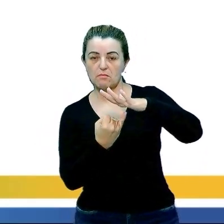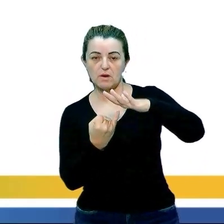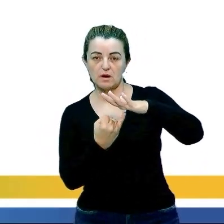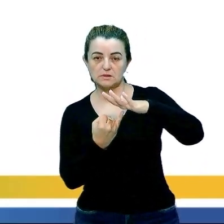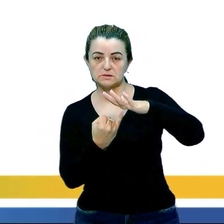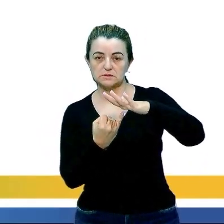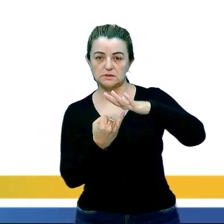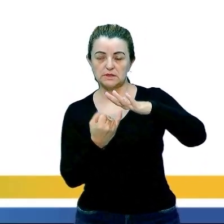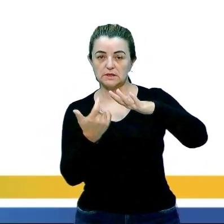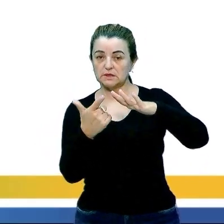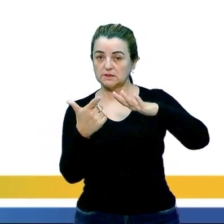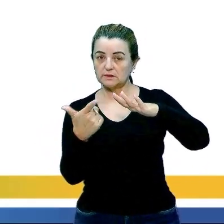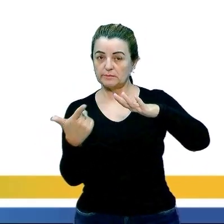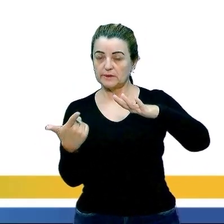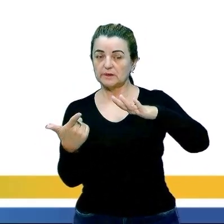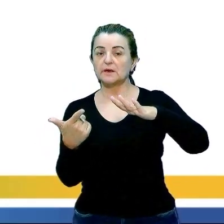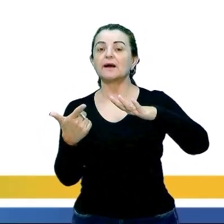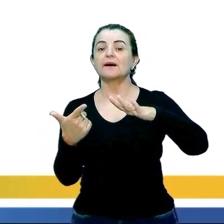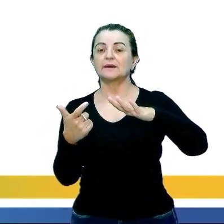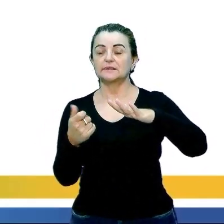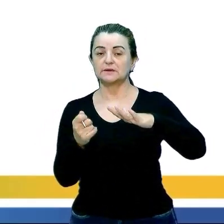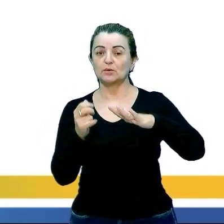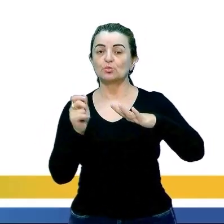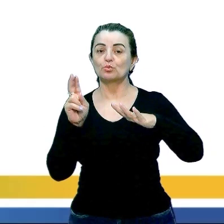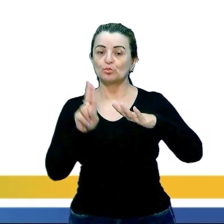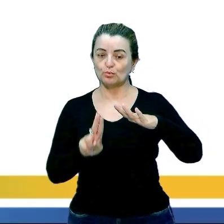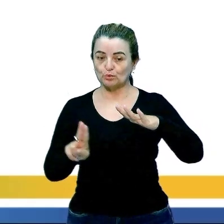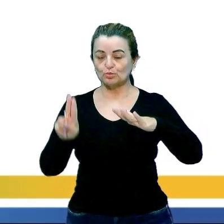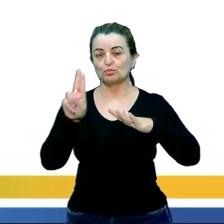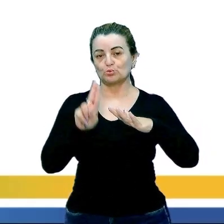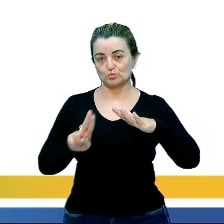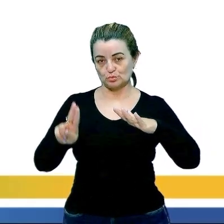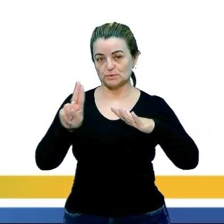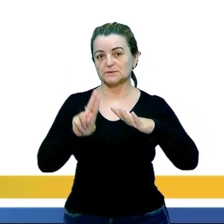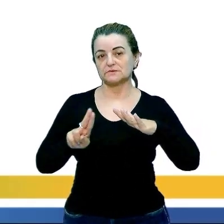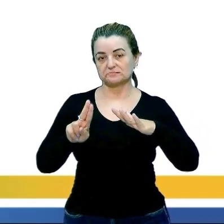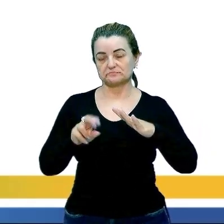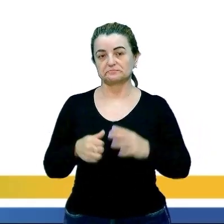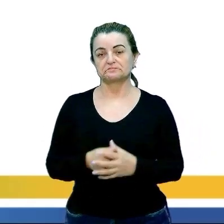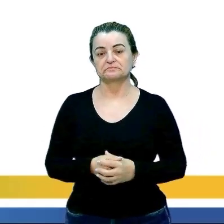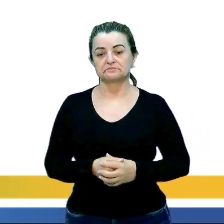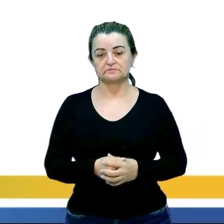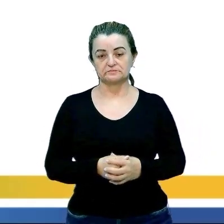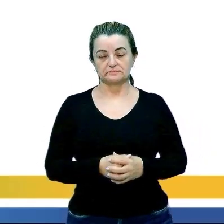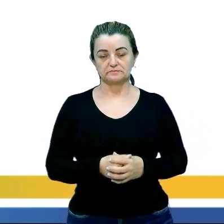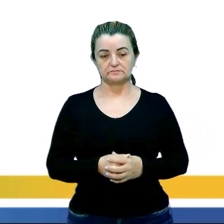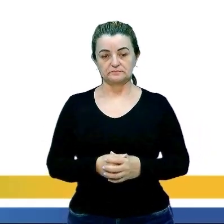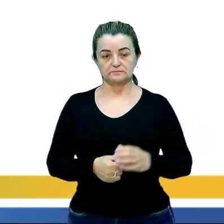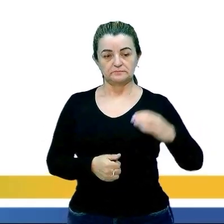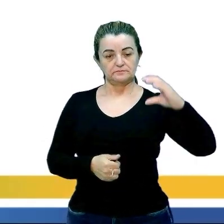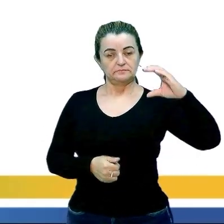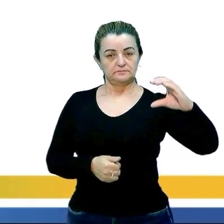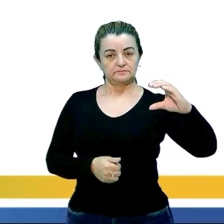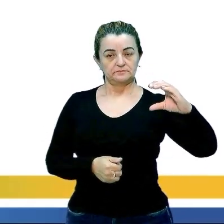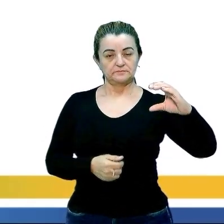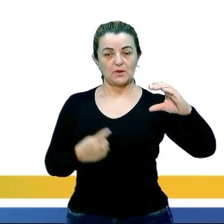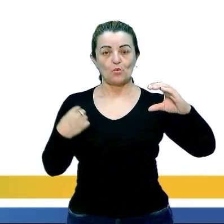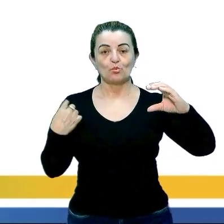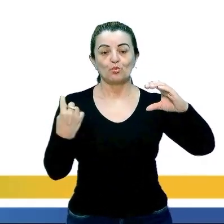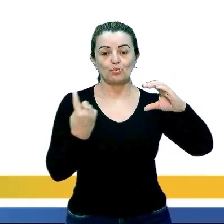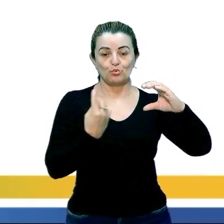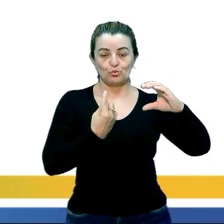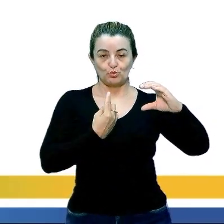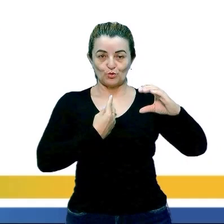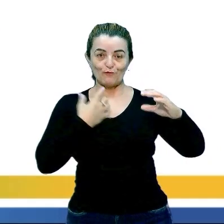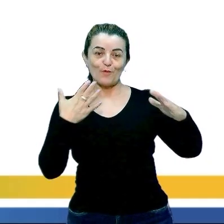em desuso. Pelo contrário, ele ainda é muito utilizado atualmente. Letra C, a gente